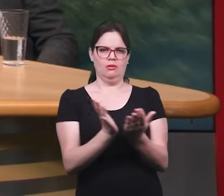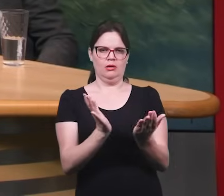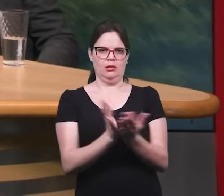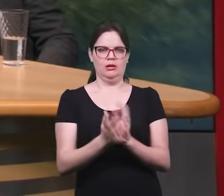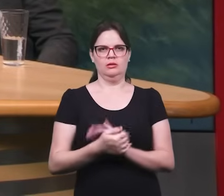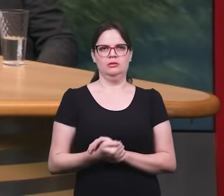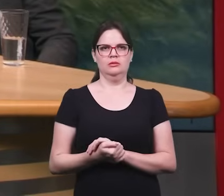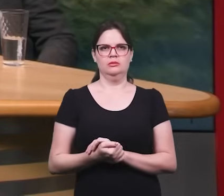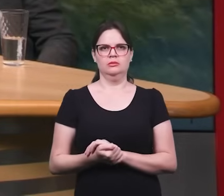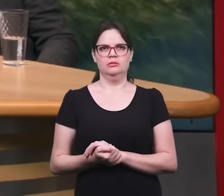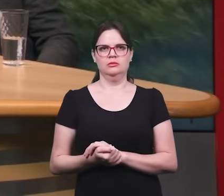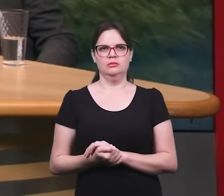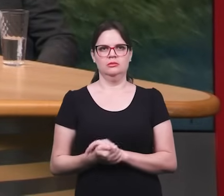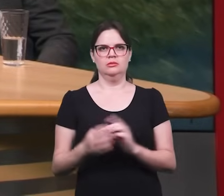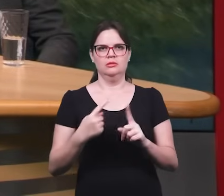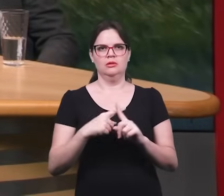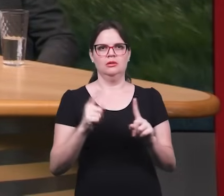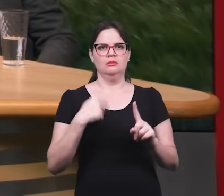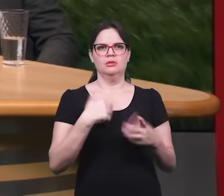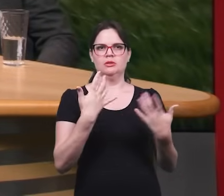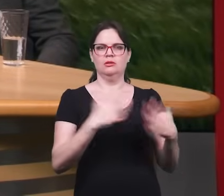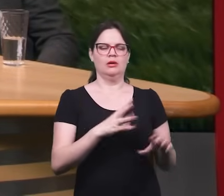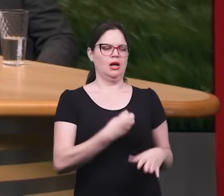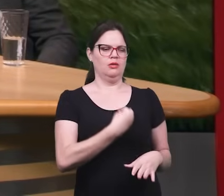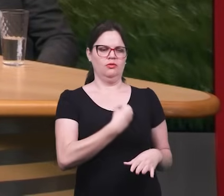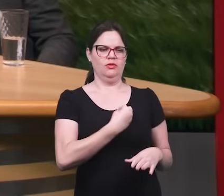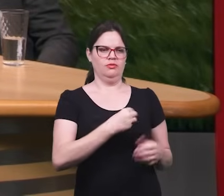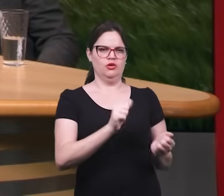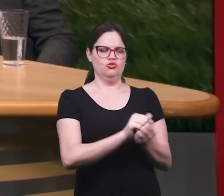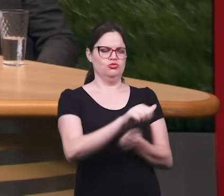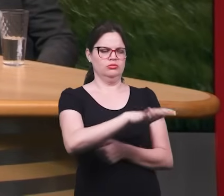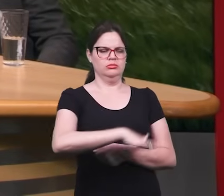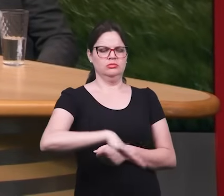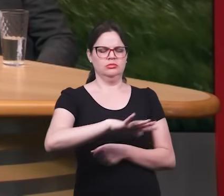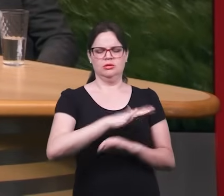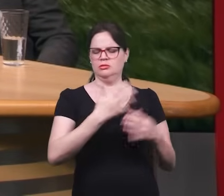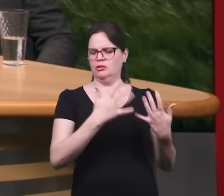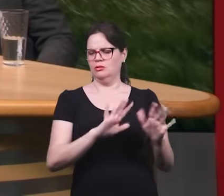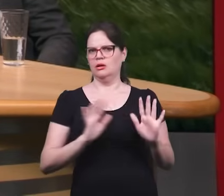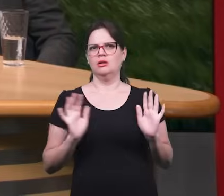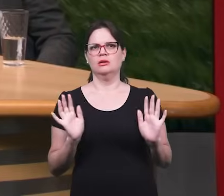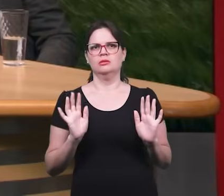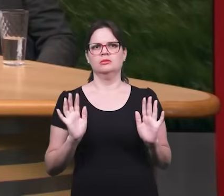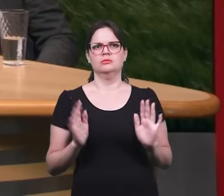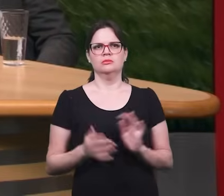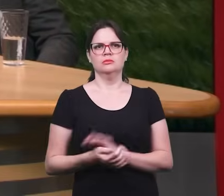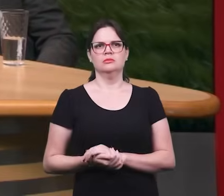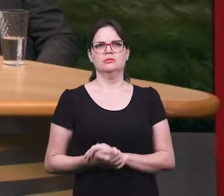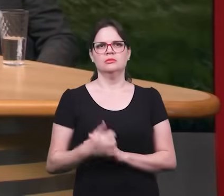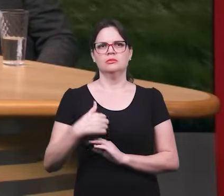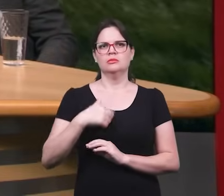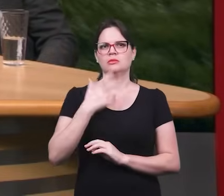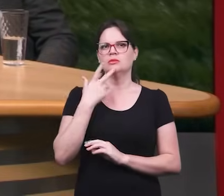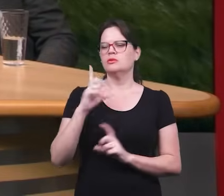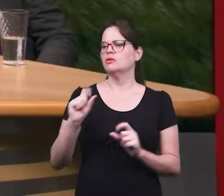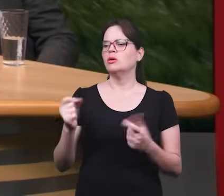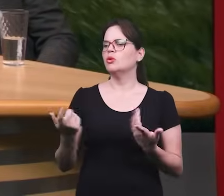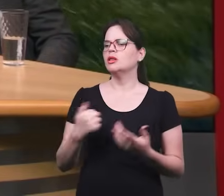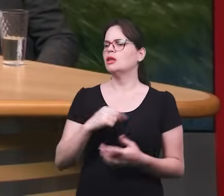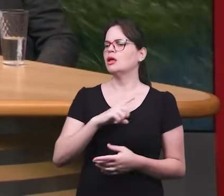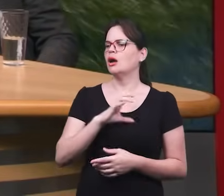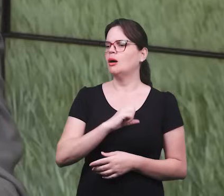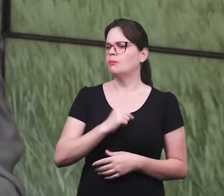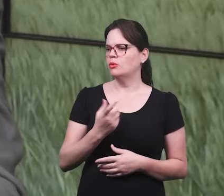detalhe eu não quero conviver no mesmo ambiente que ele nós não podemos estar juntos eu falei onde é que tá o amor nisso meu